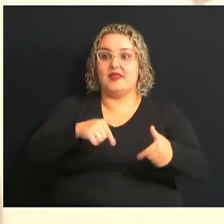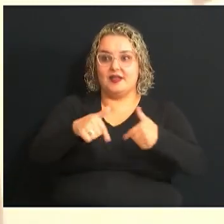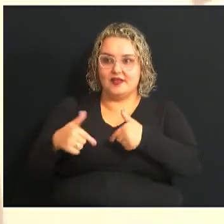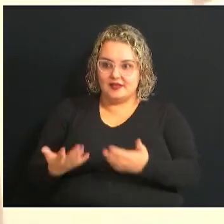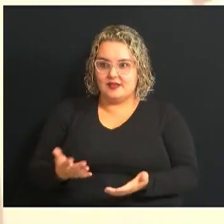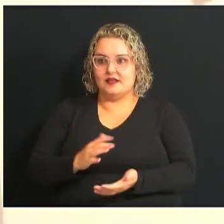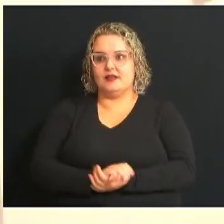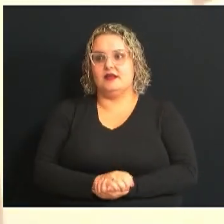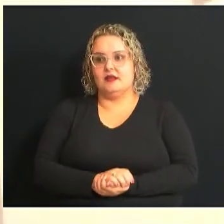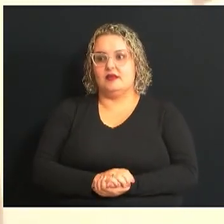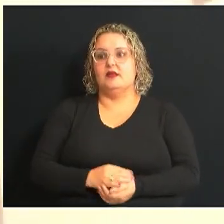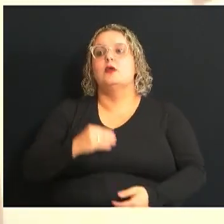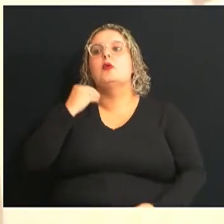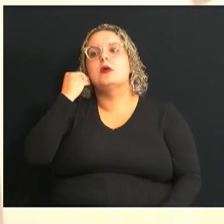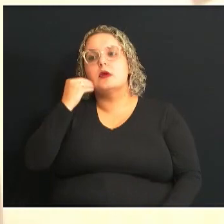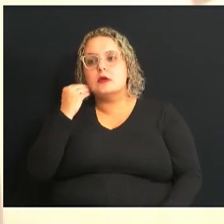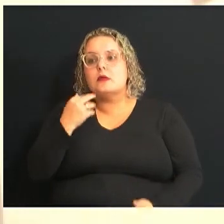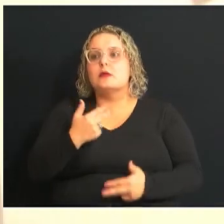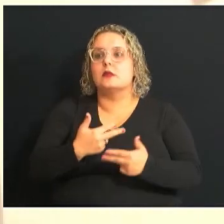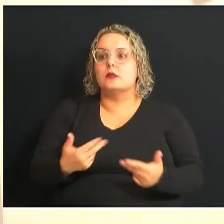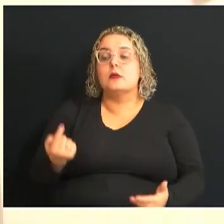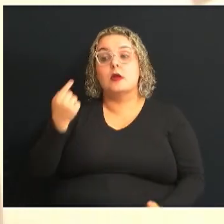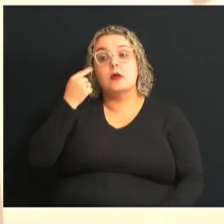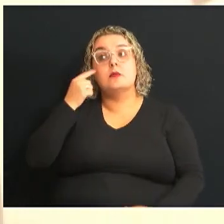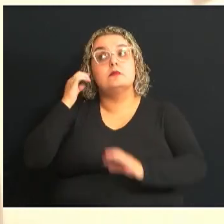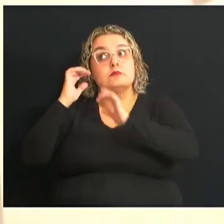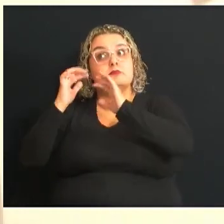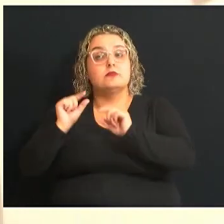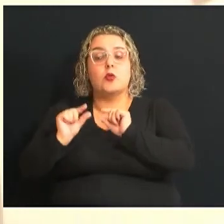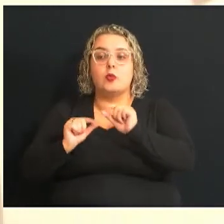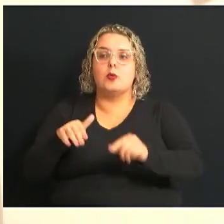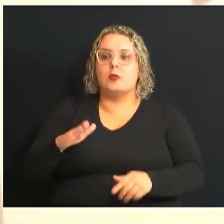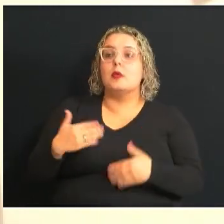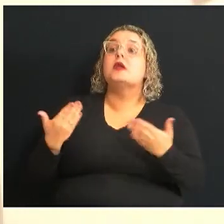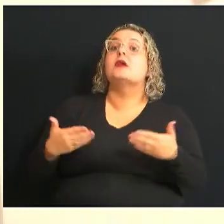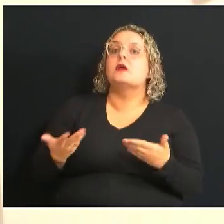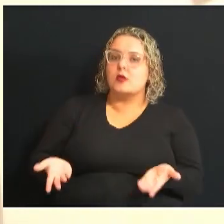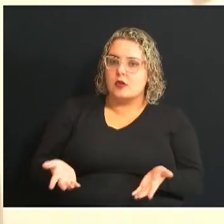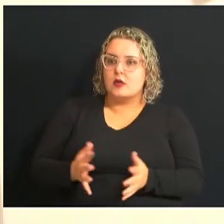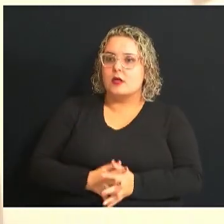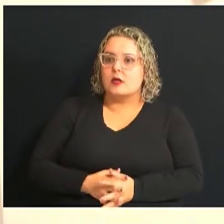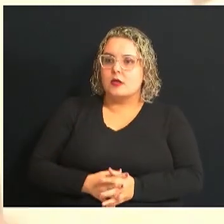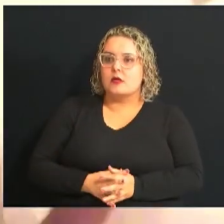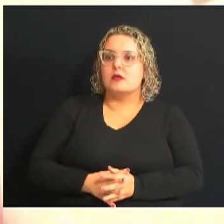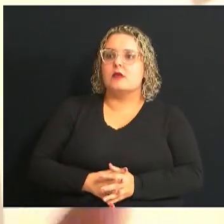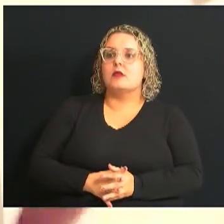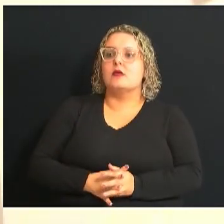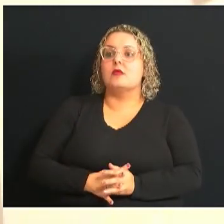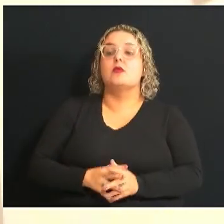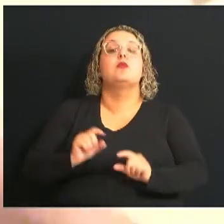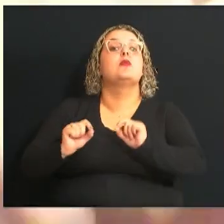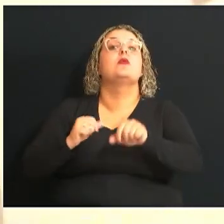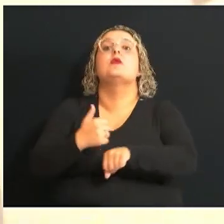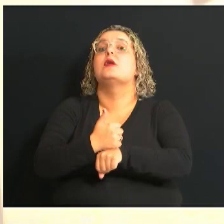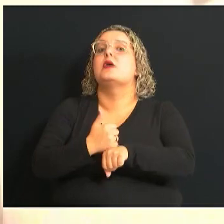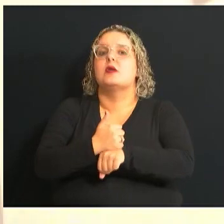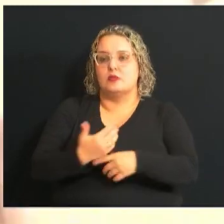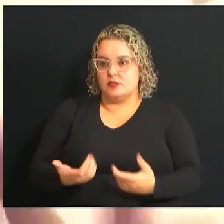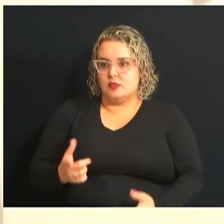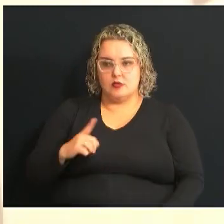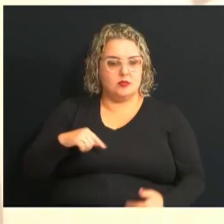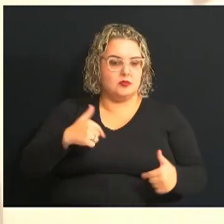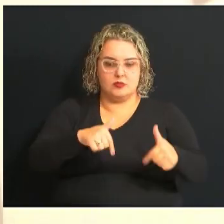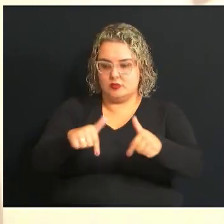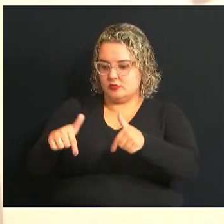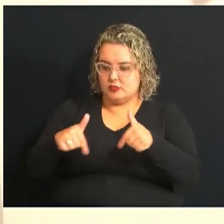ia experimentando as coisas, ia pensando um pouco mais, tá bom, e agora? O que eu quero como carreira? Né? Porque eu tinha trabalhos